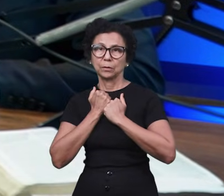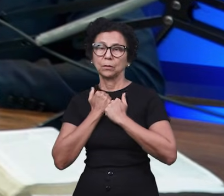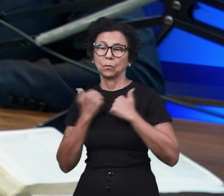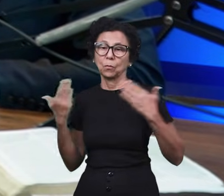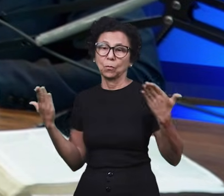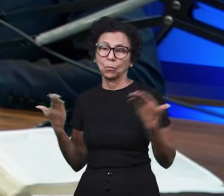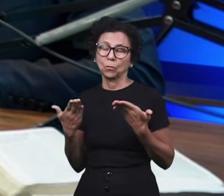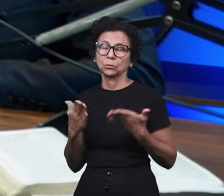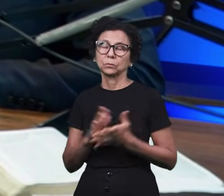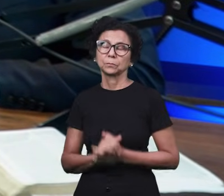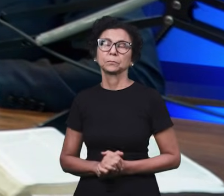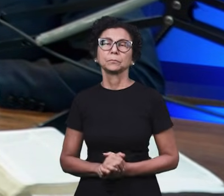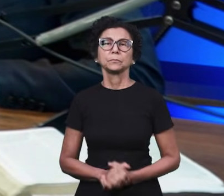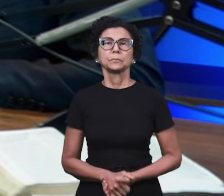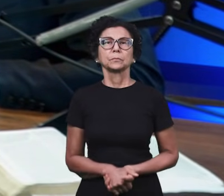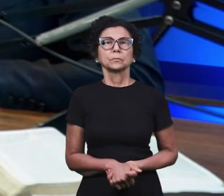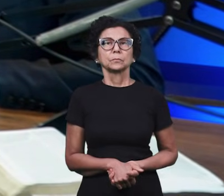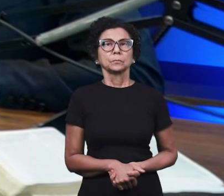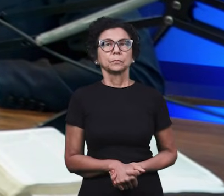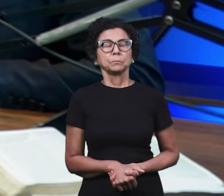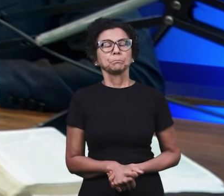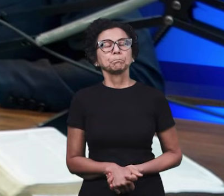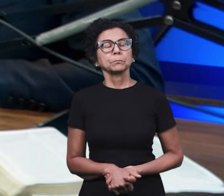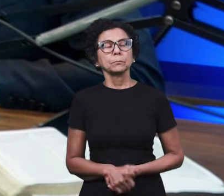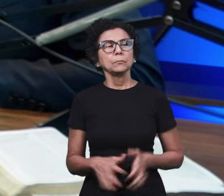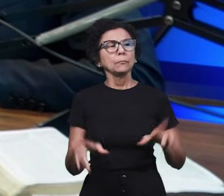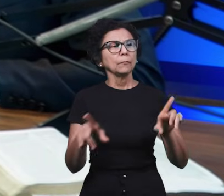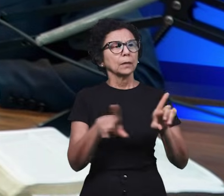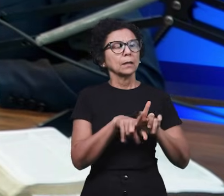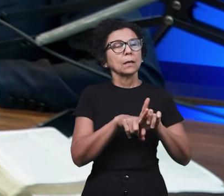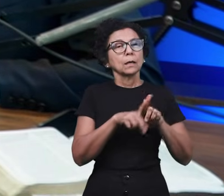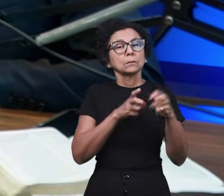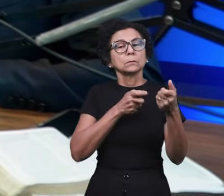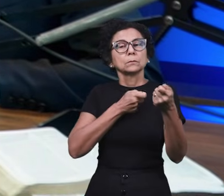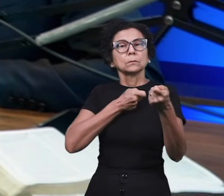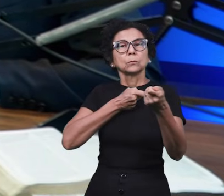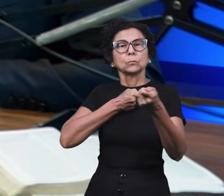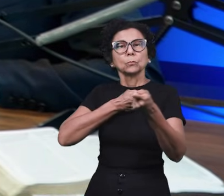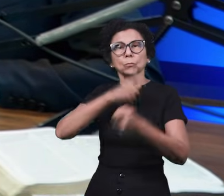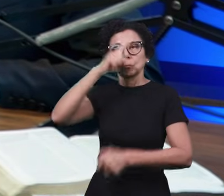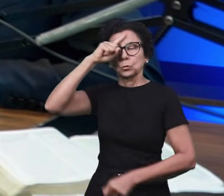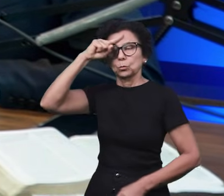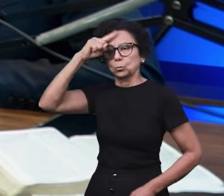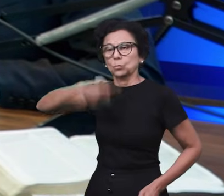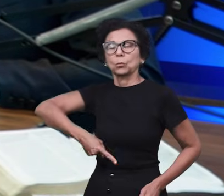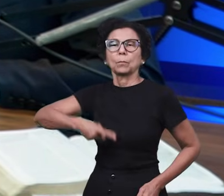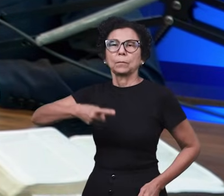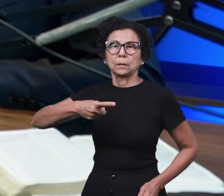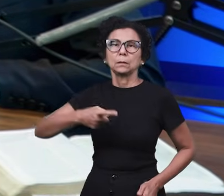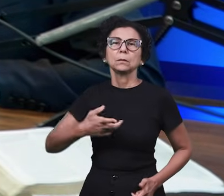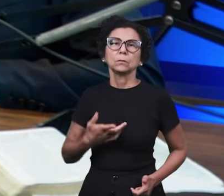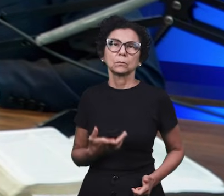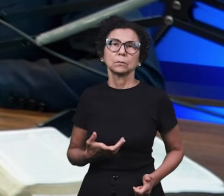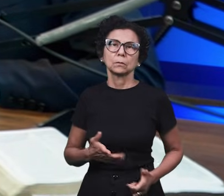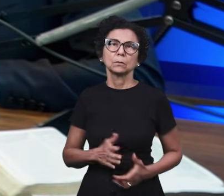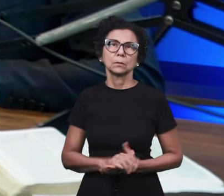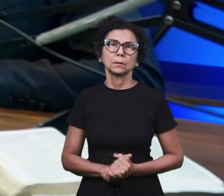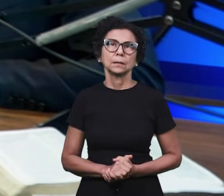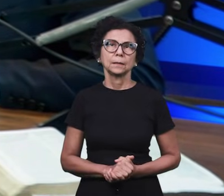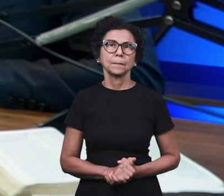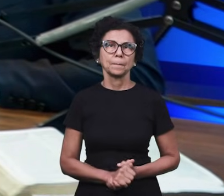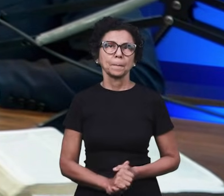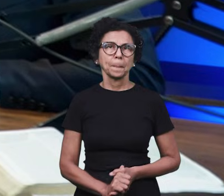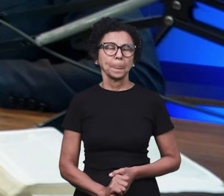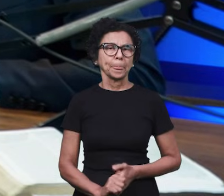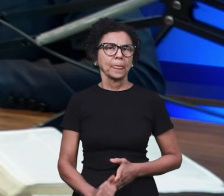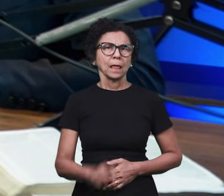com o que o pastor Jadson falou, a questão da dominação, isso é tão importante, né? Nós entendemos que o pecado